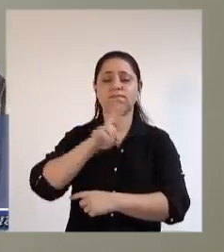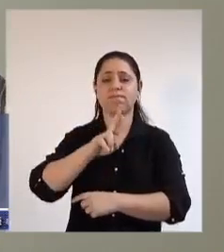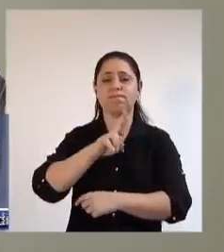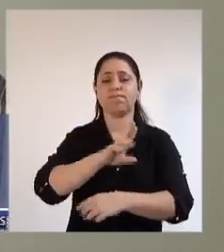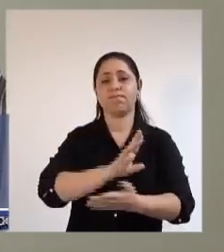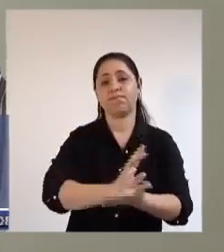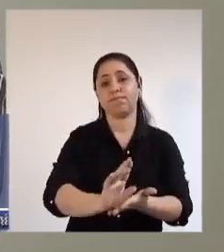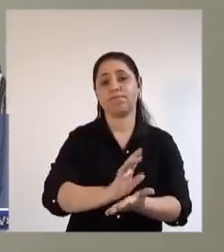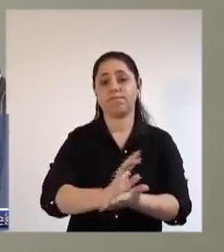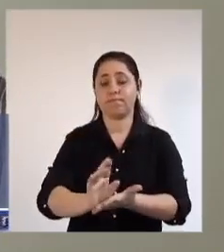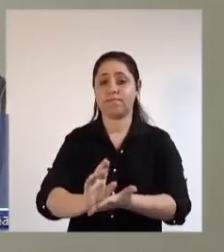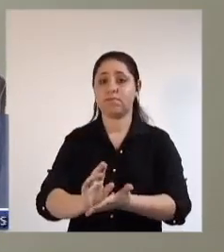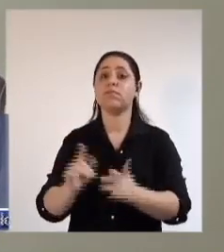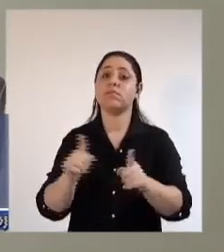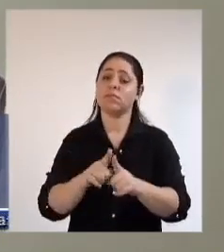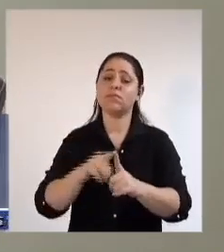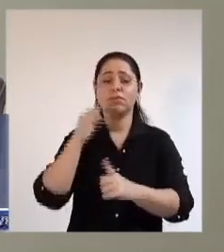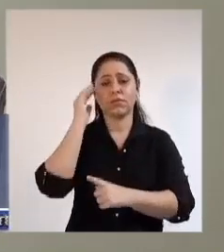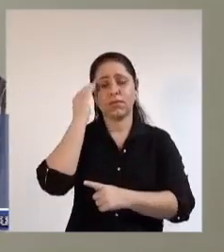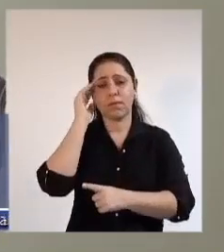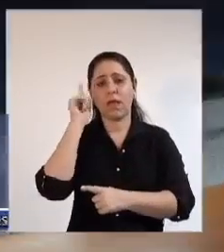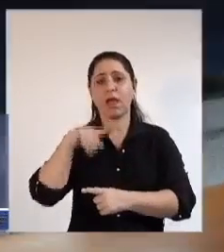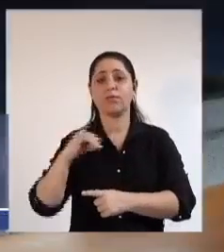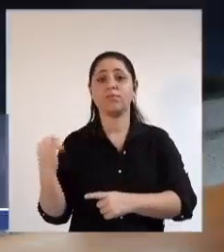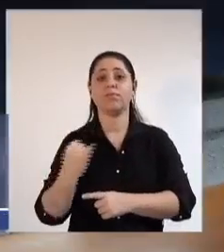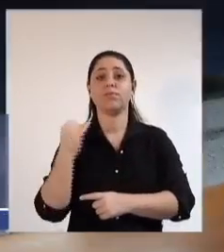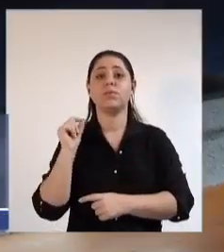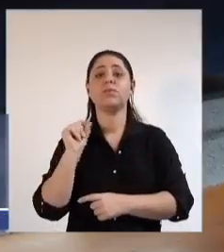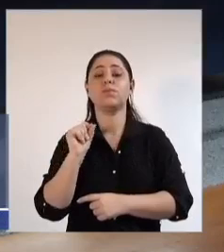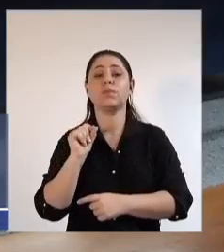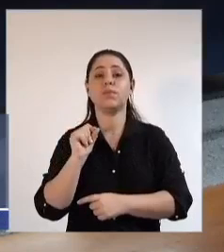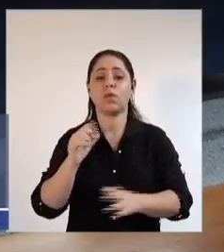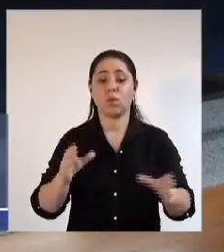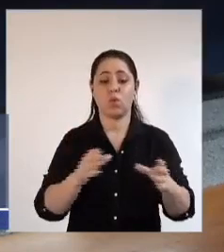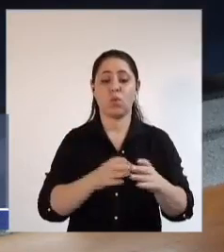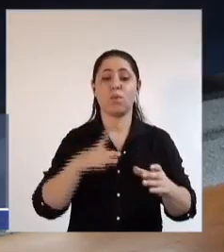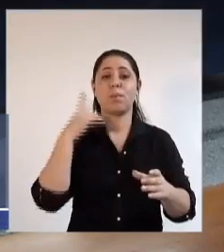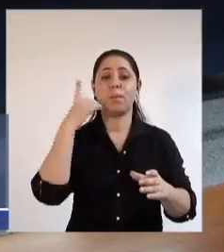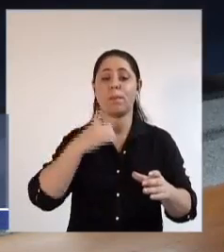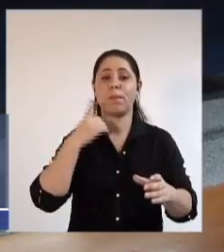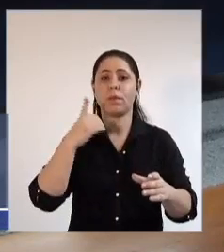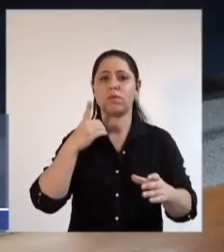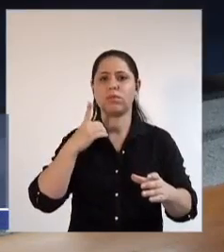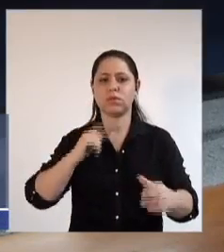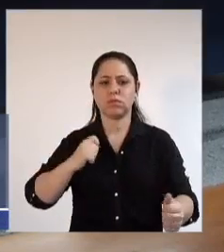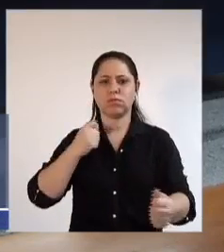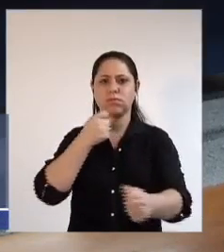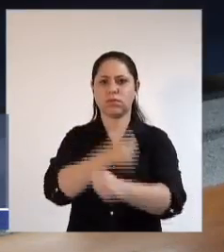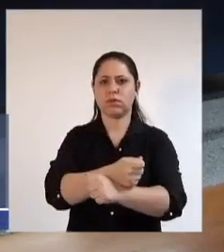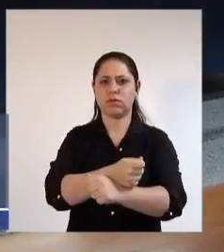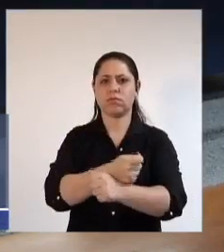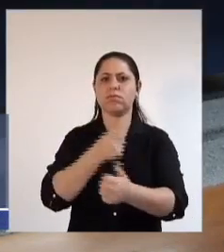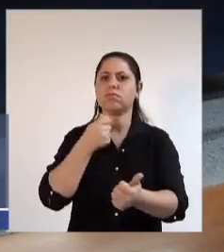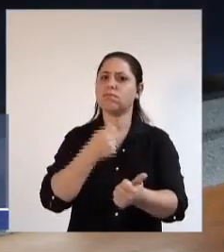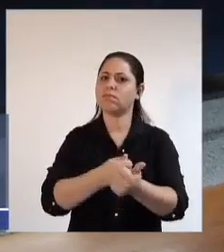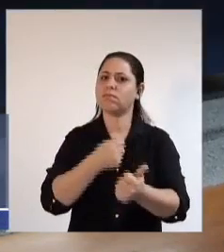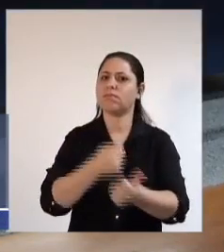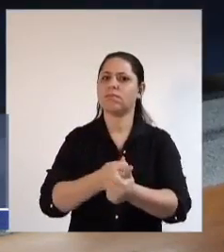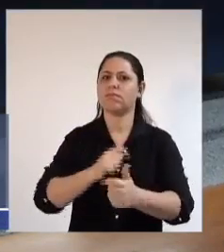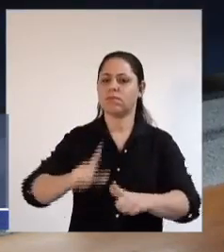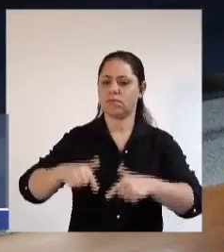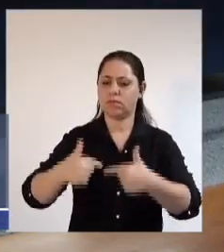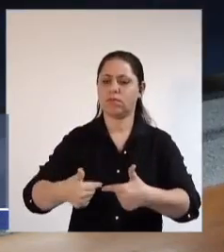e aí eu entendo também deputado que é muito importante que essa frente parlamentar em casa e 2 duas situações